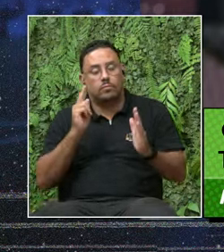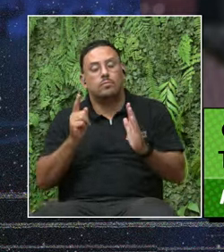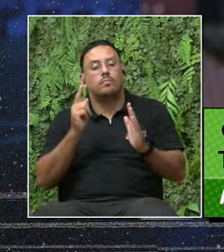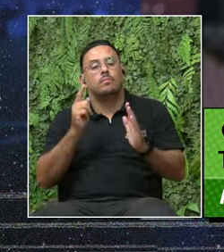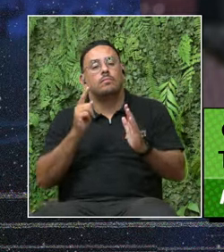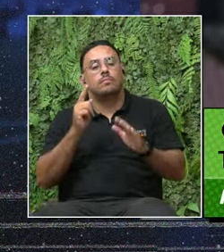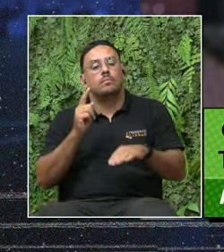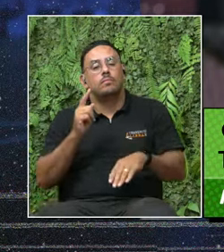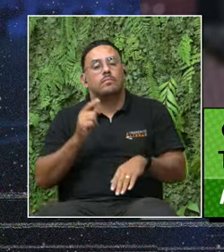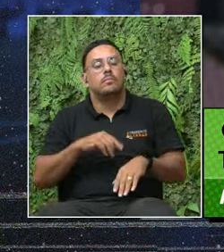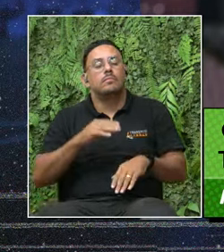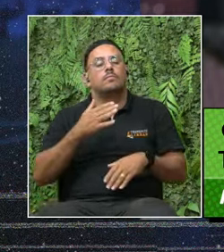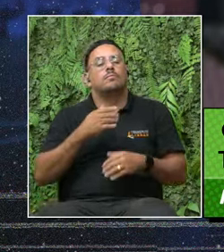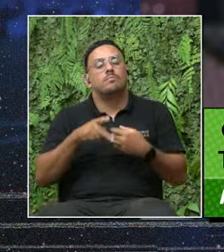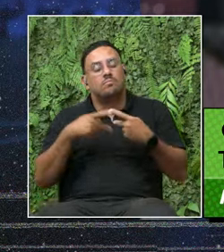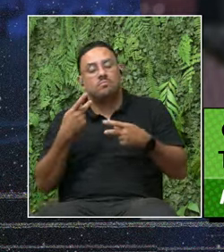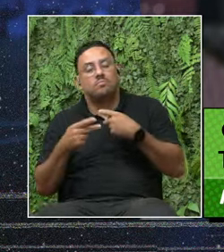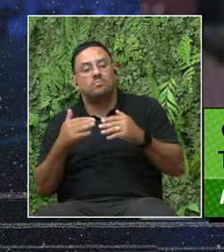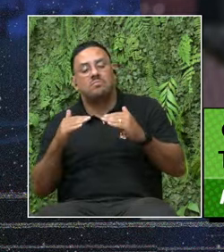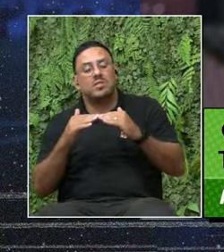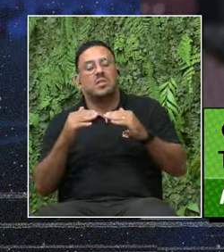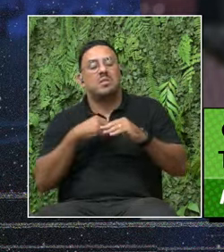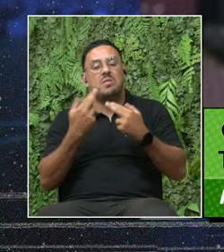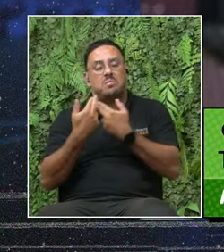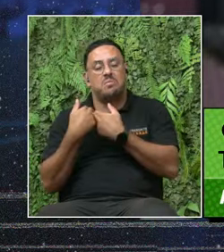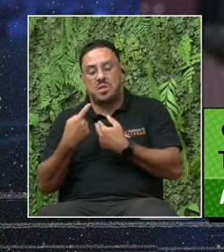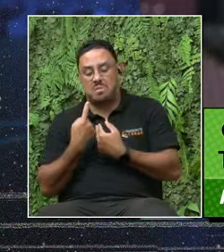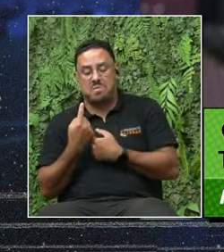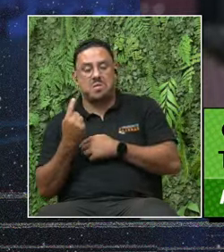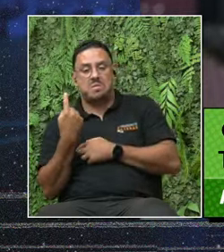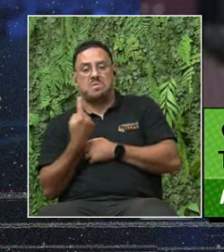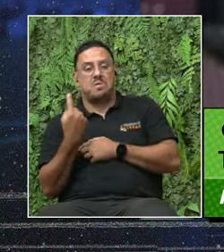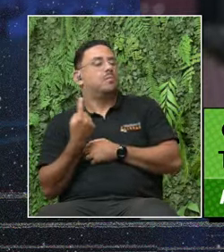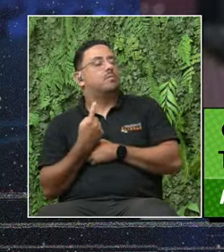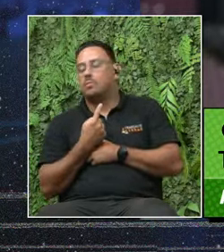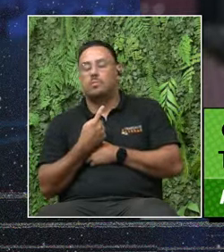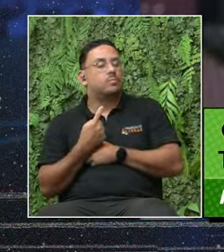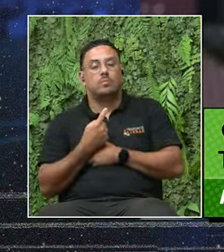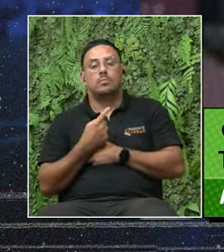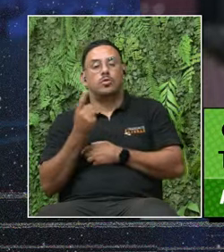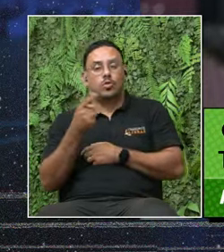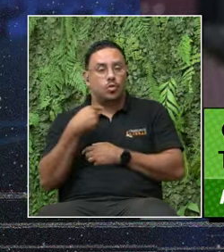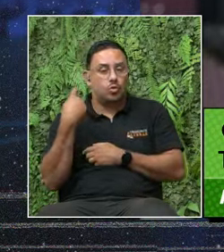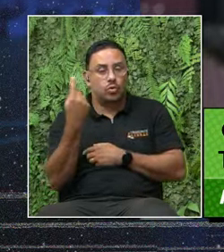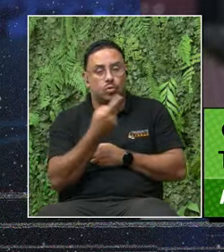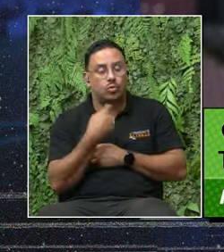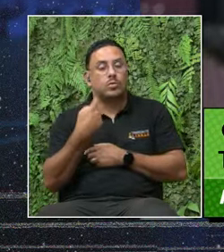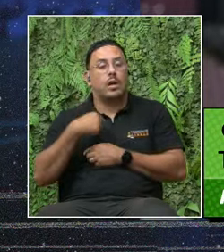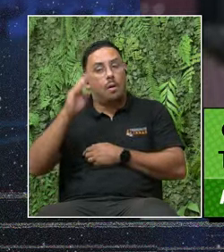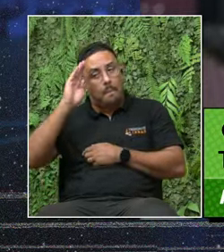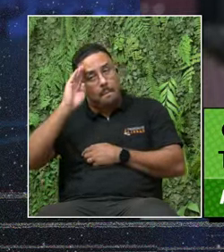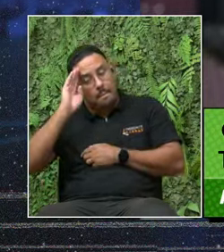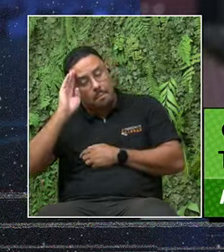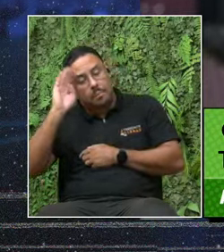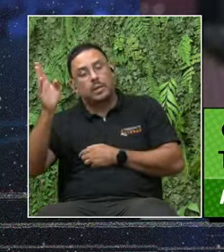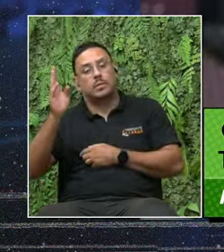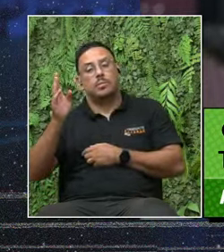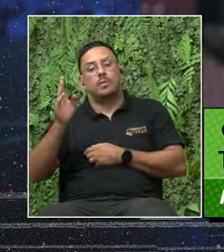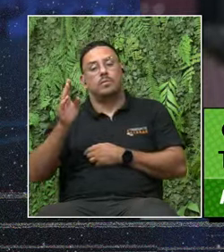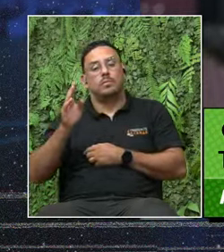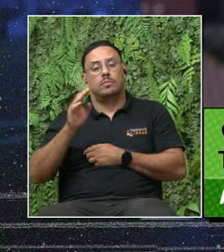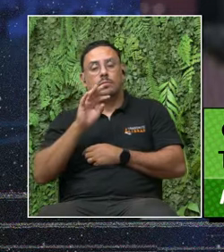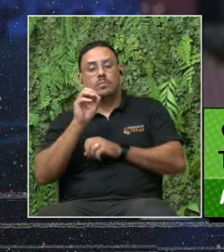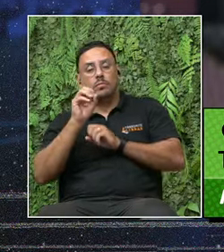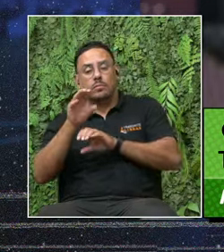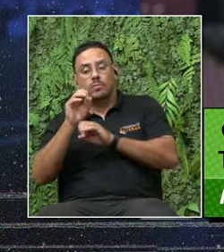momento no mi responsabil principe princip